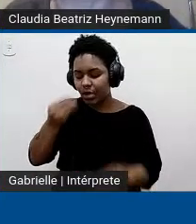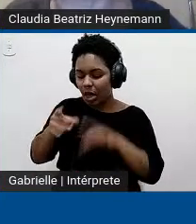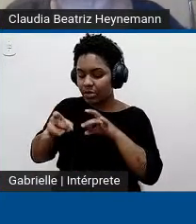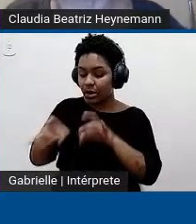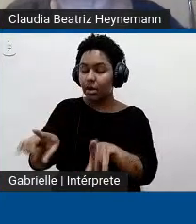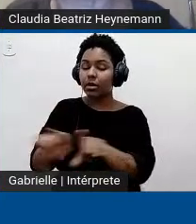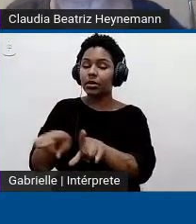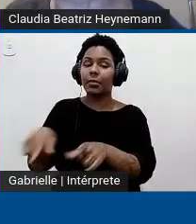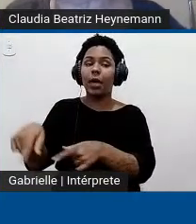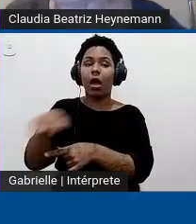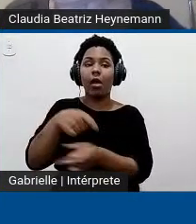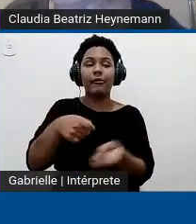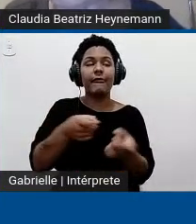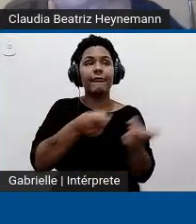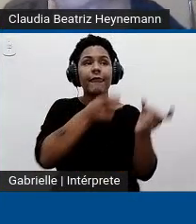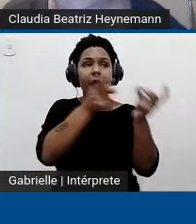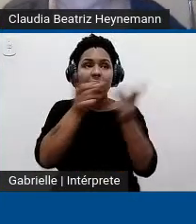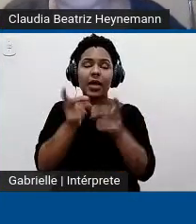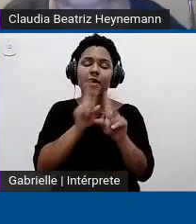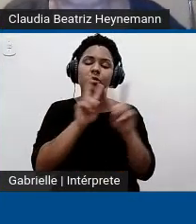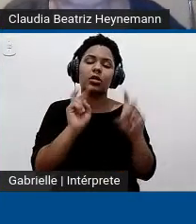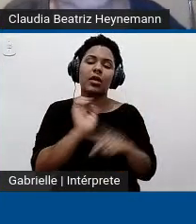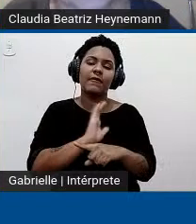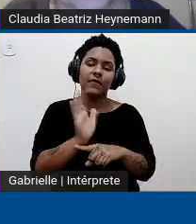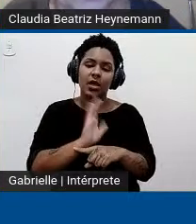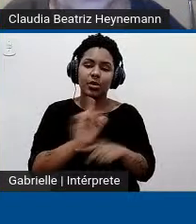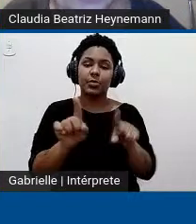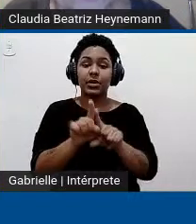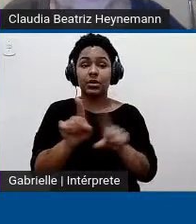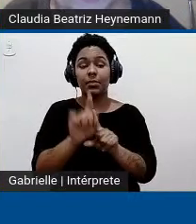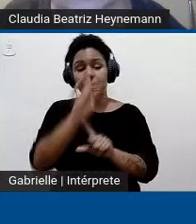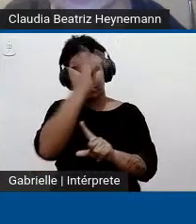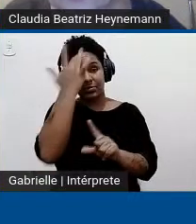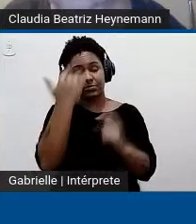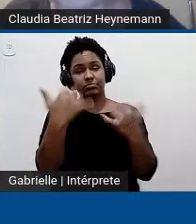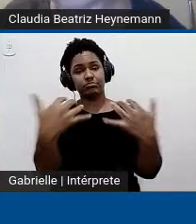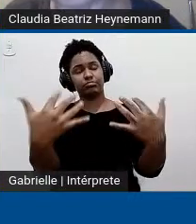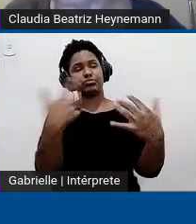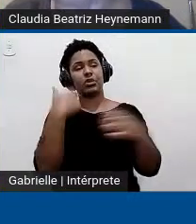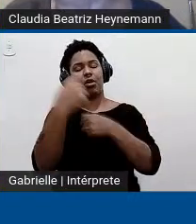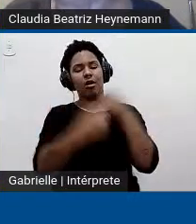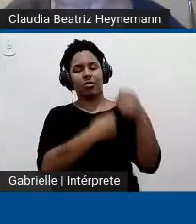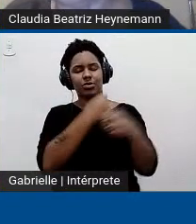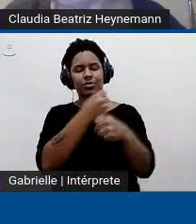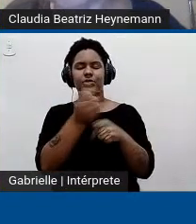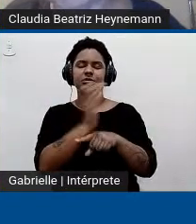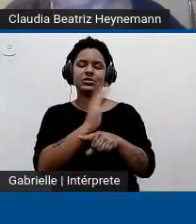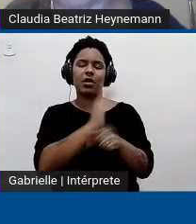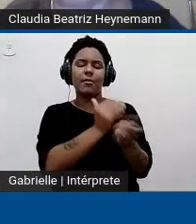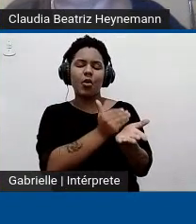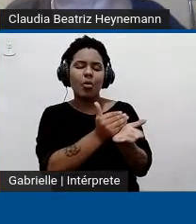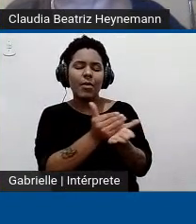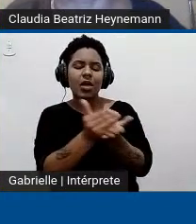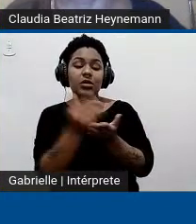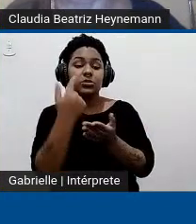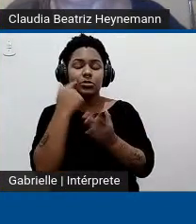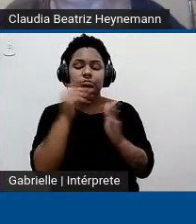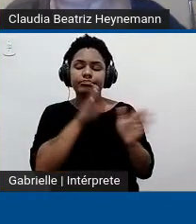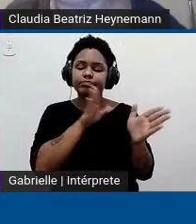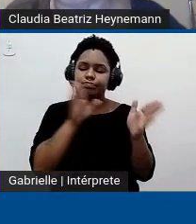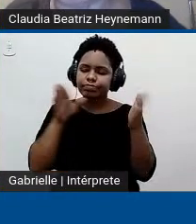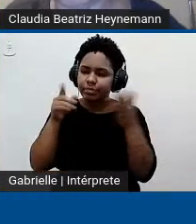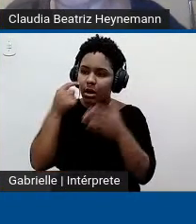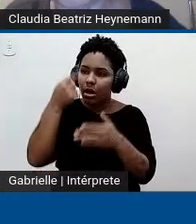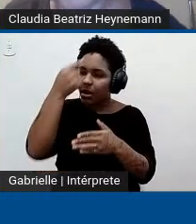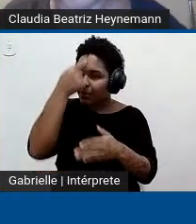da distribuição e exibição de filmes, além de um espectador daqueles primeiros anos do cinema, nos conduzem a olhar para as imagens